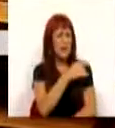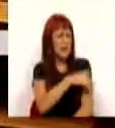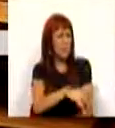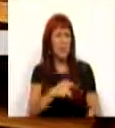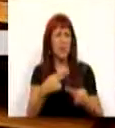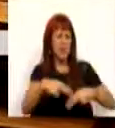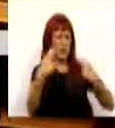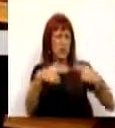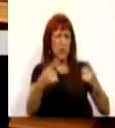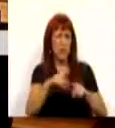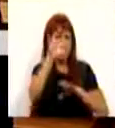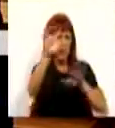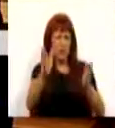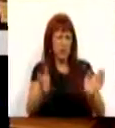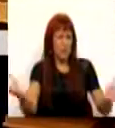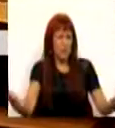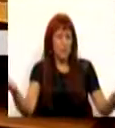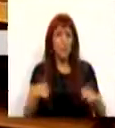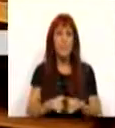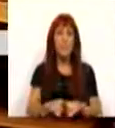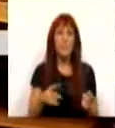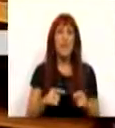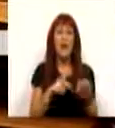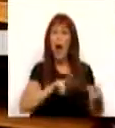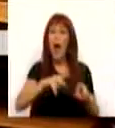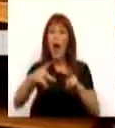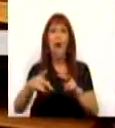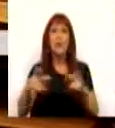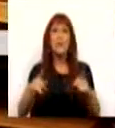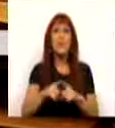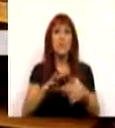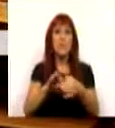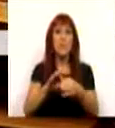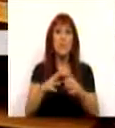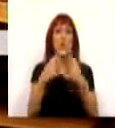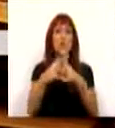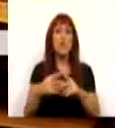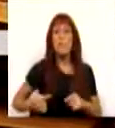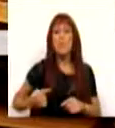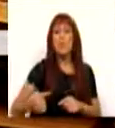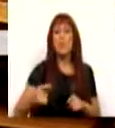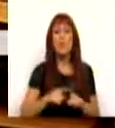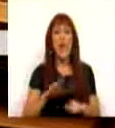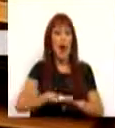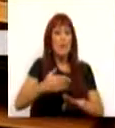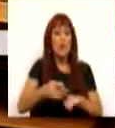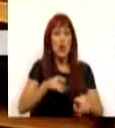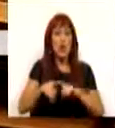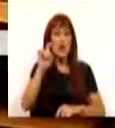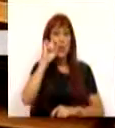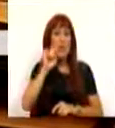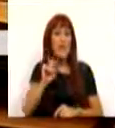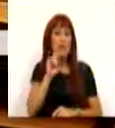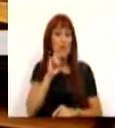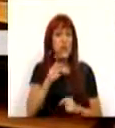as fronteiras entre Estados. A alternativa à cooperação estruturada permanente e ao reforço da política de segurança e